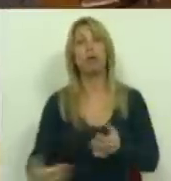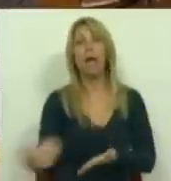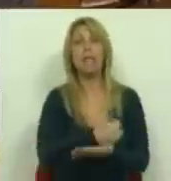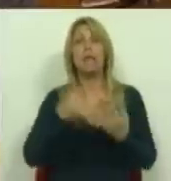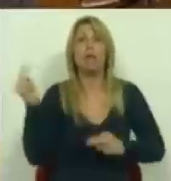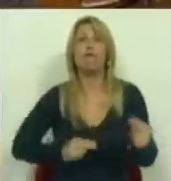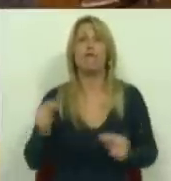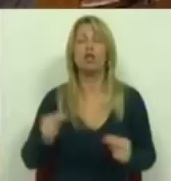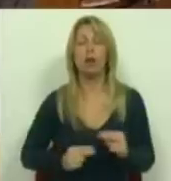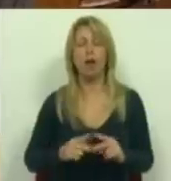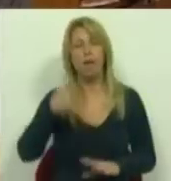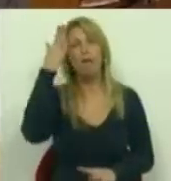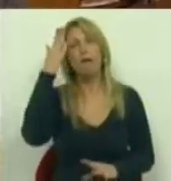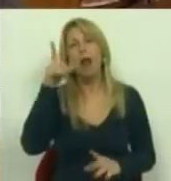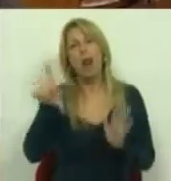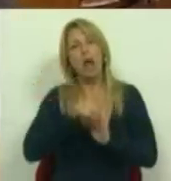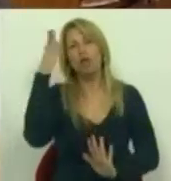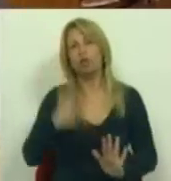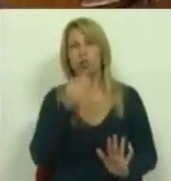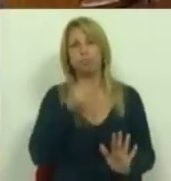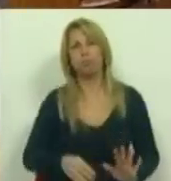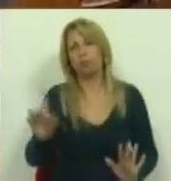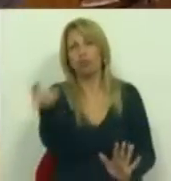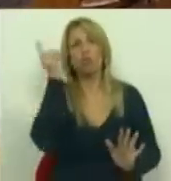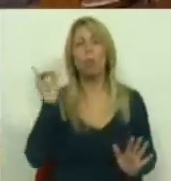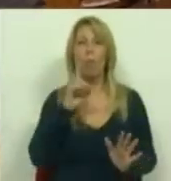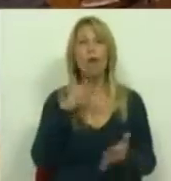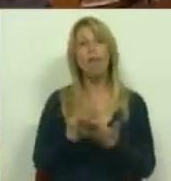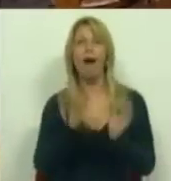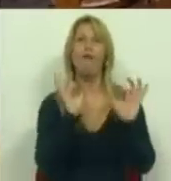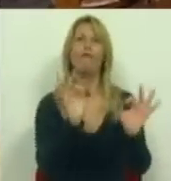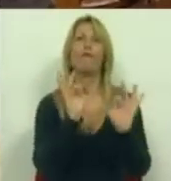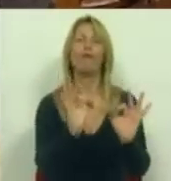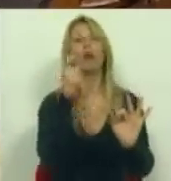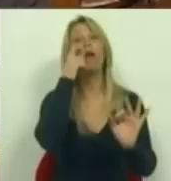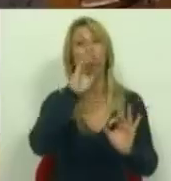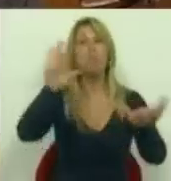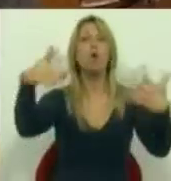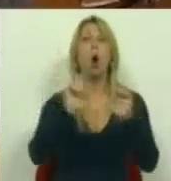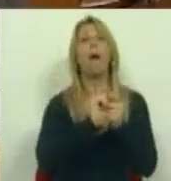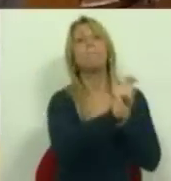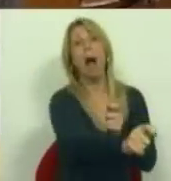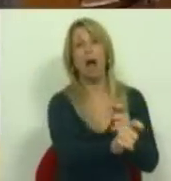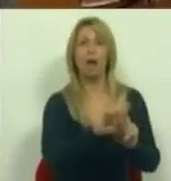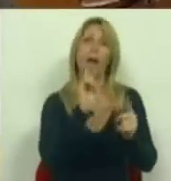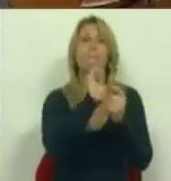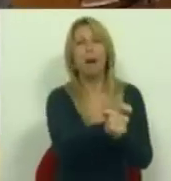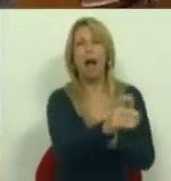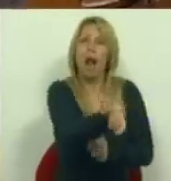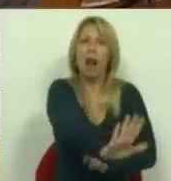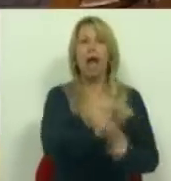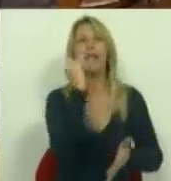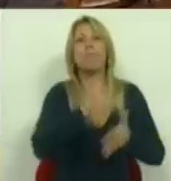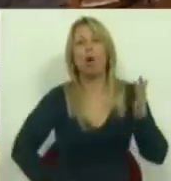lei injusta é uma lei que favorece a engenharia financeira de quem pode pagar para não pagar impostos.